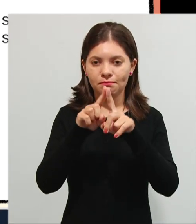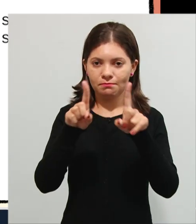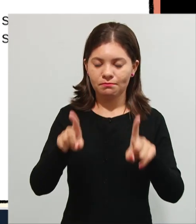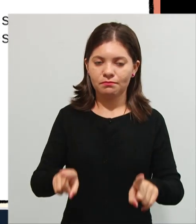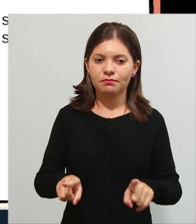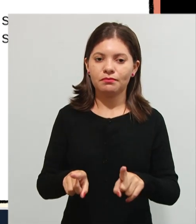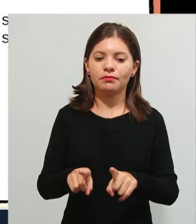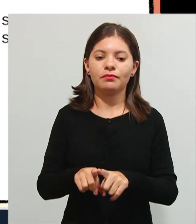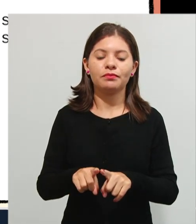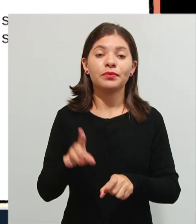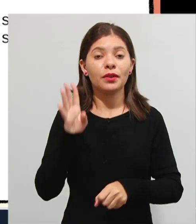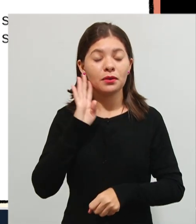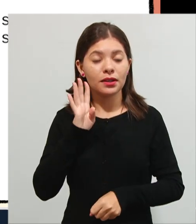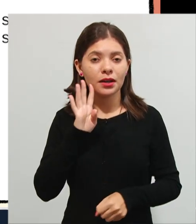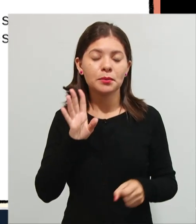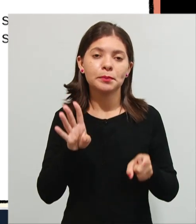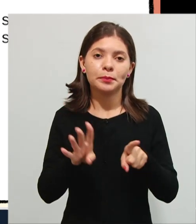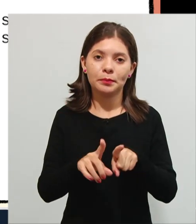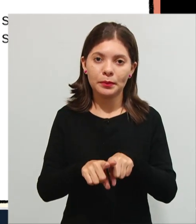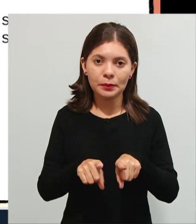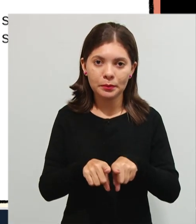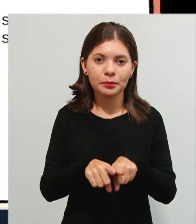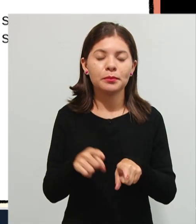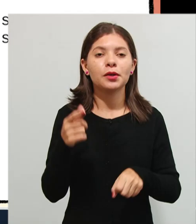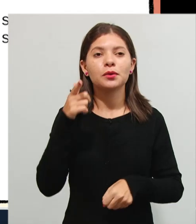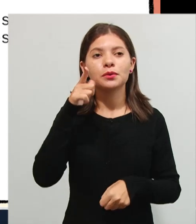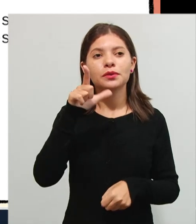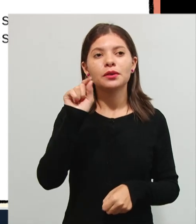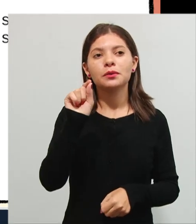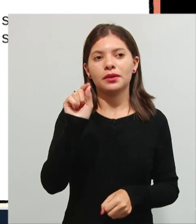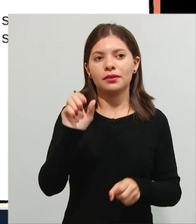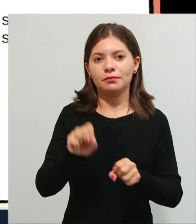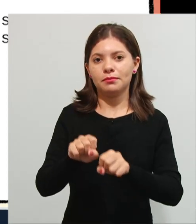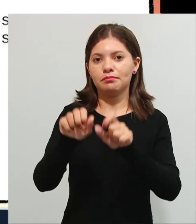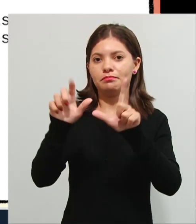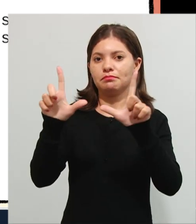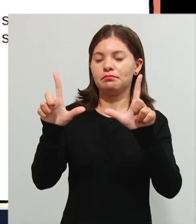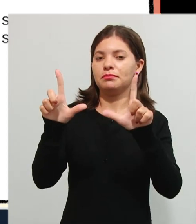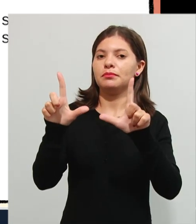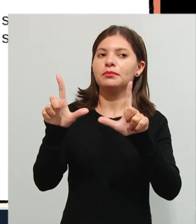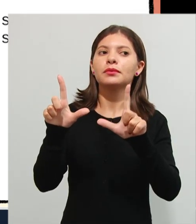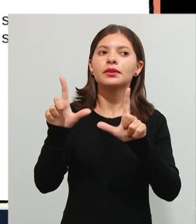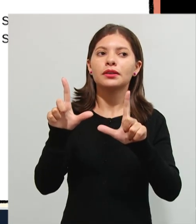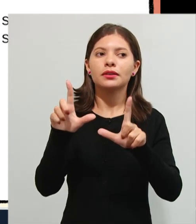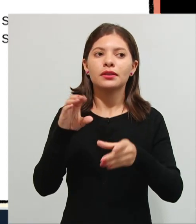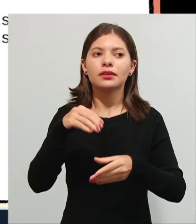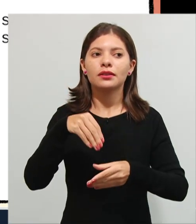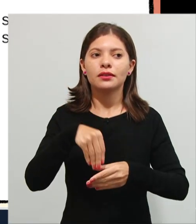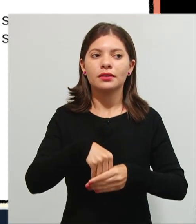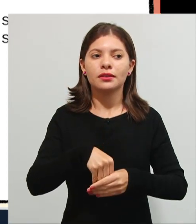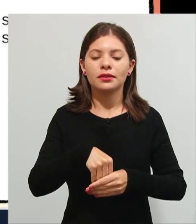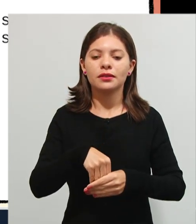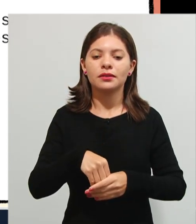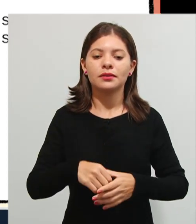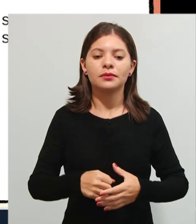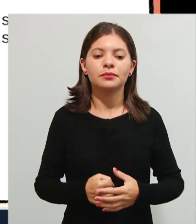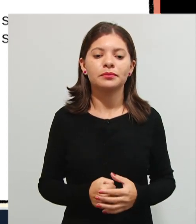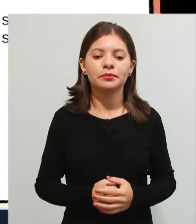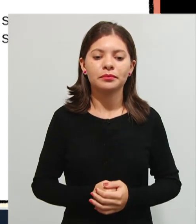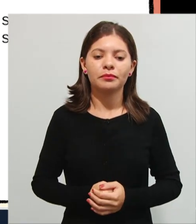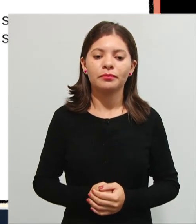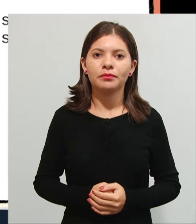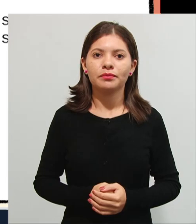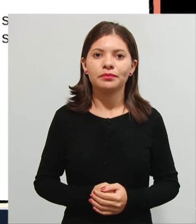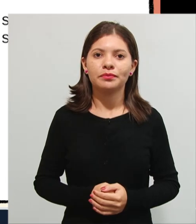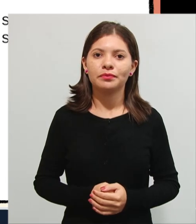gente também faz documentos, certo? Como no Word. O legal dele também é que a gente consegue abrir um